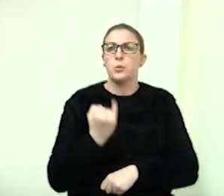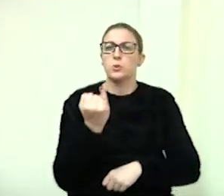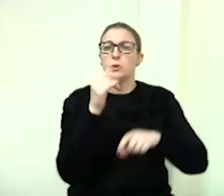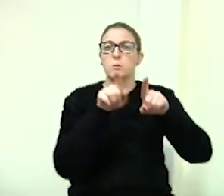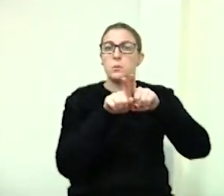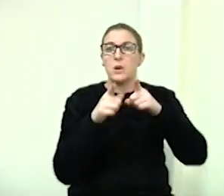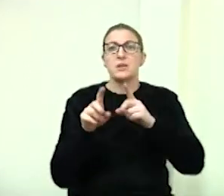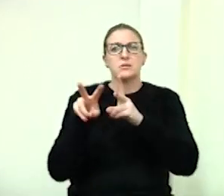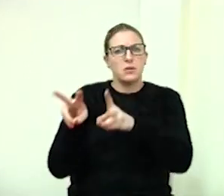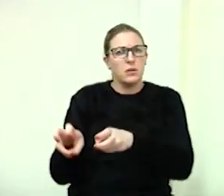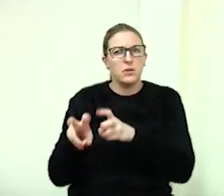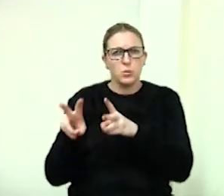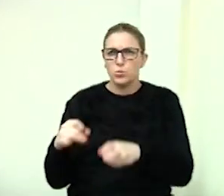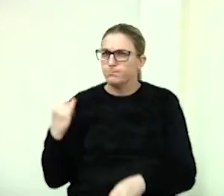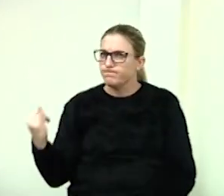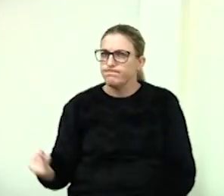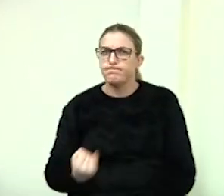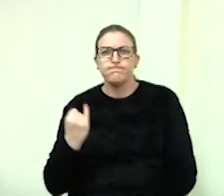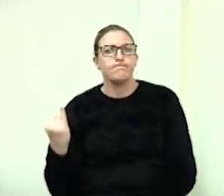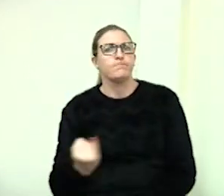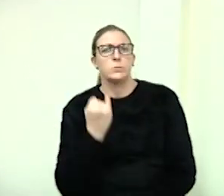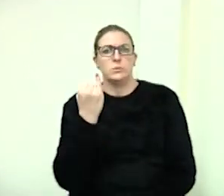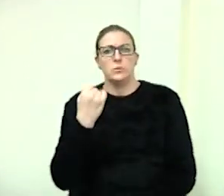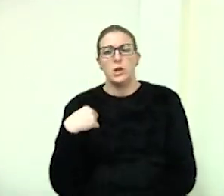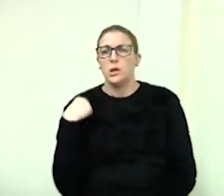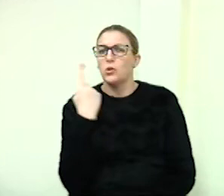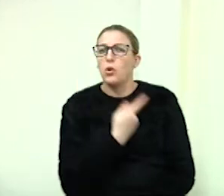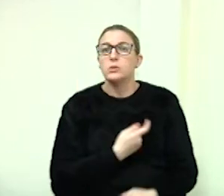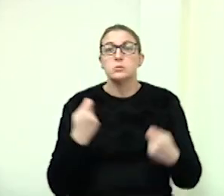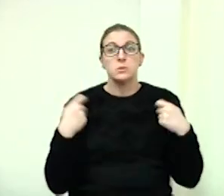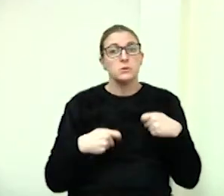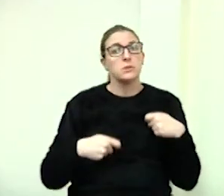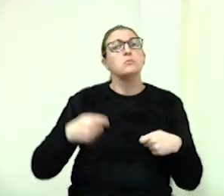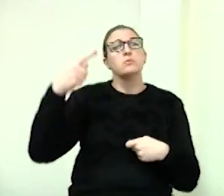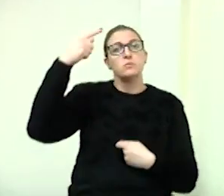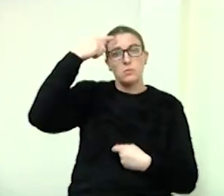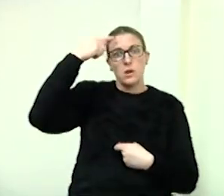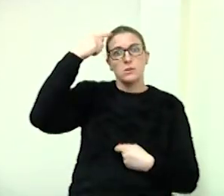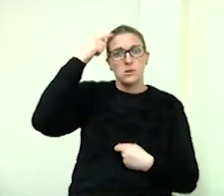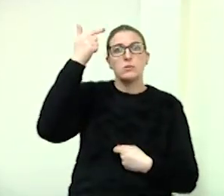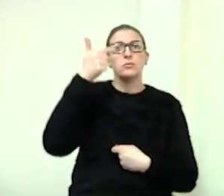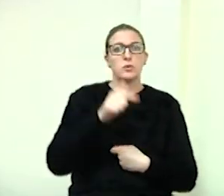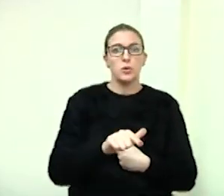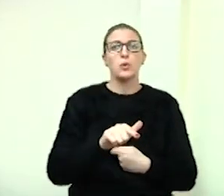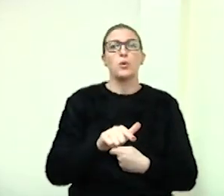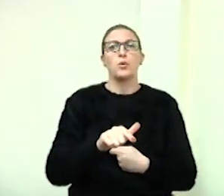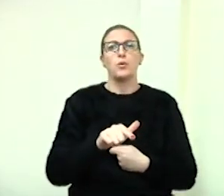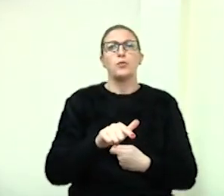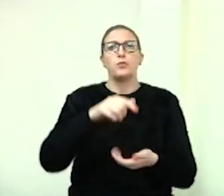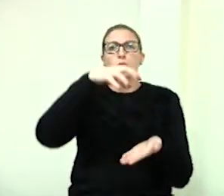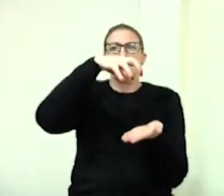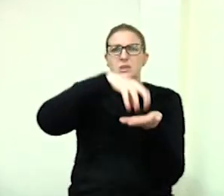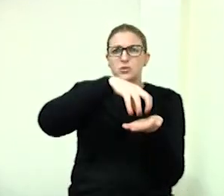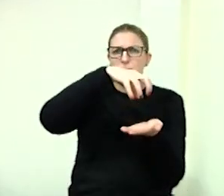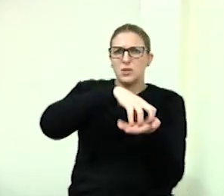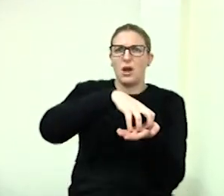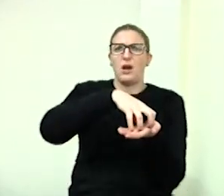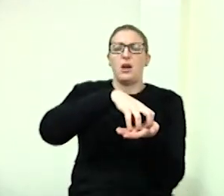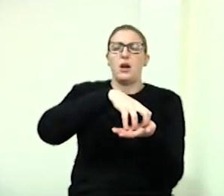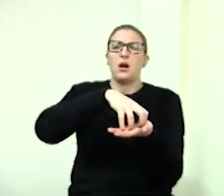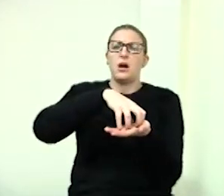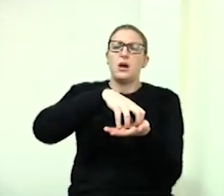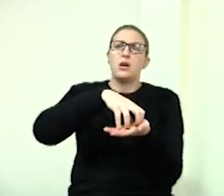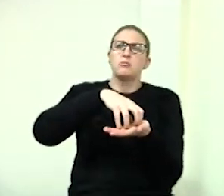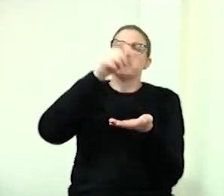de destaque, nós precisamos repensar. A entidade política, os